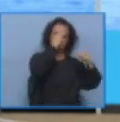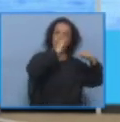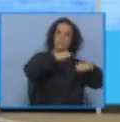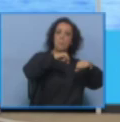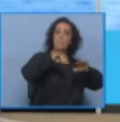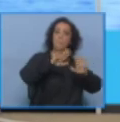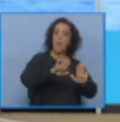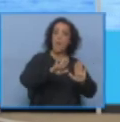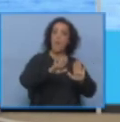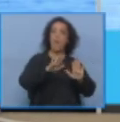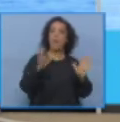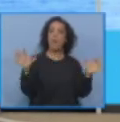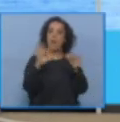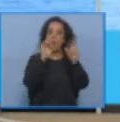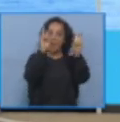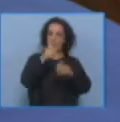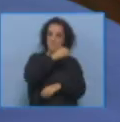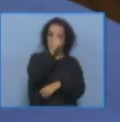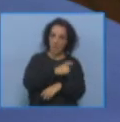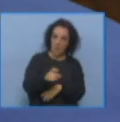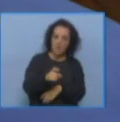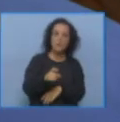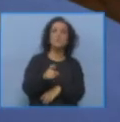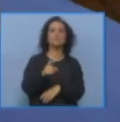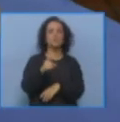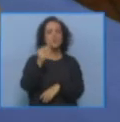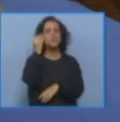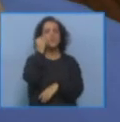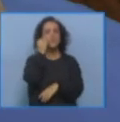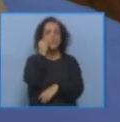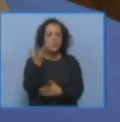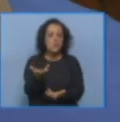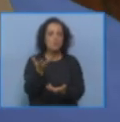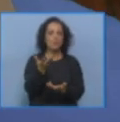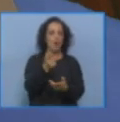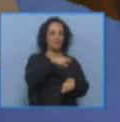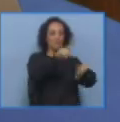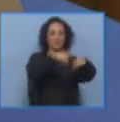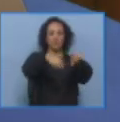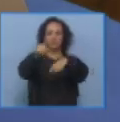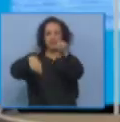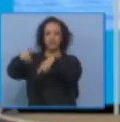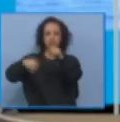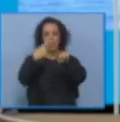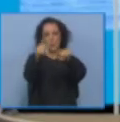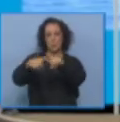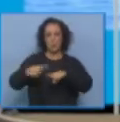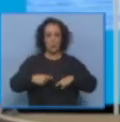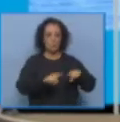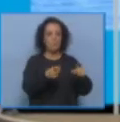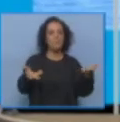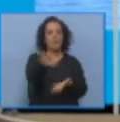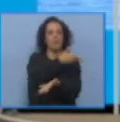compromissos em relação à paz e em relação à convivência e à multilateralidade das relações entre